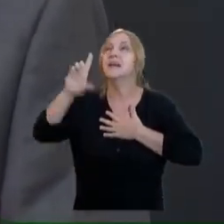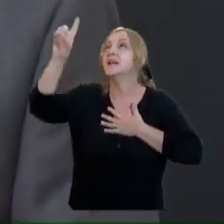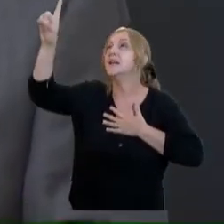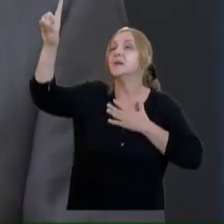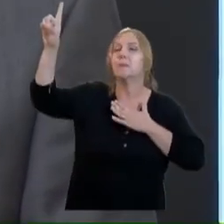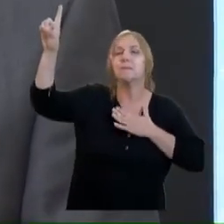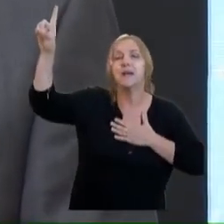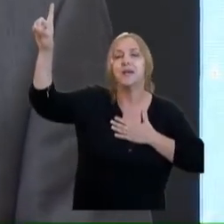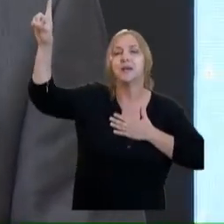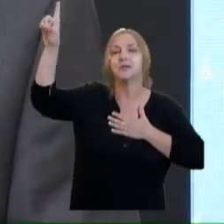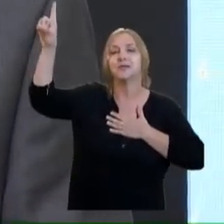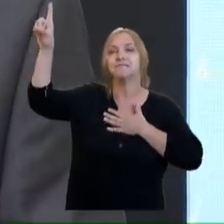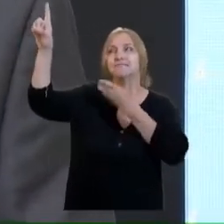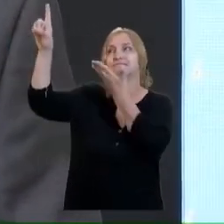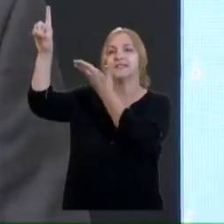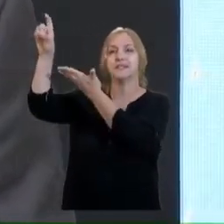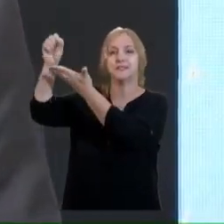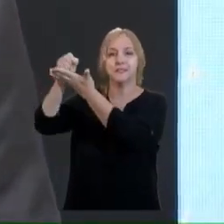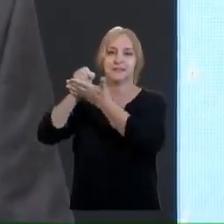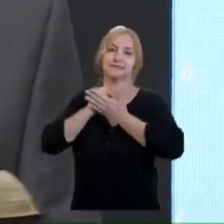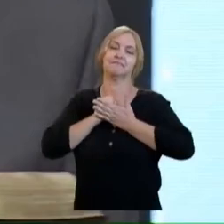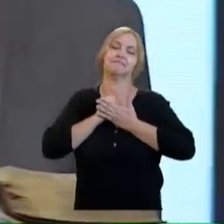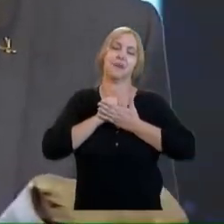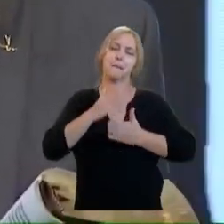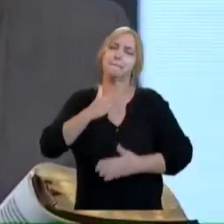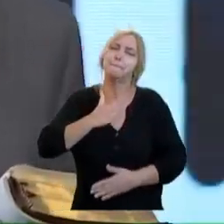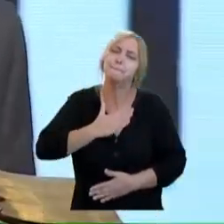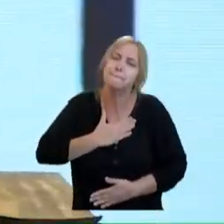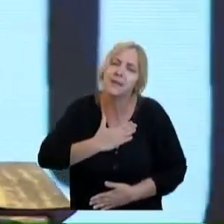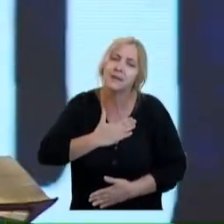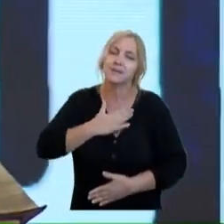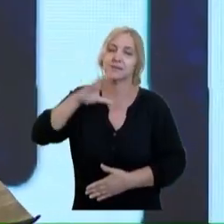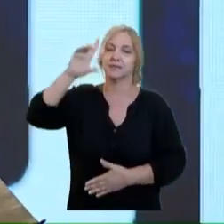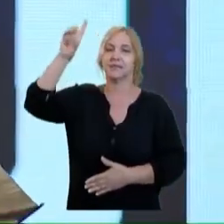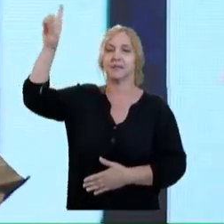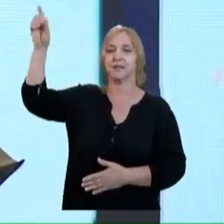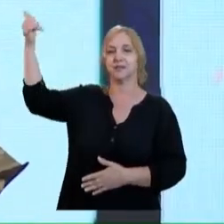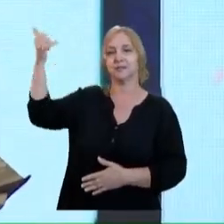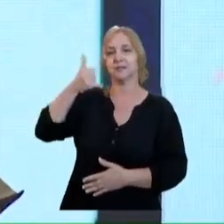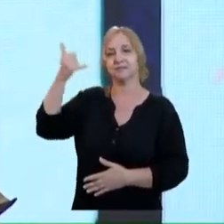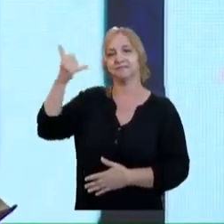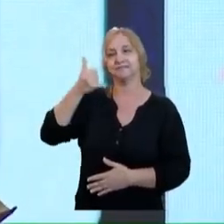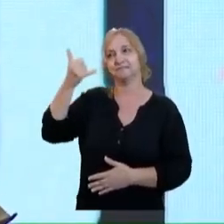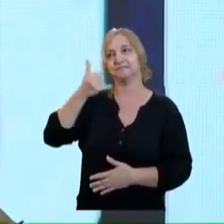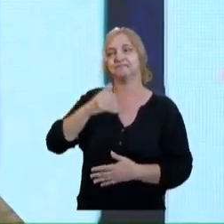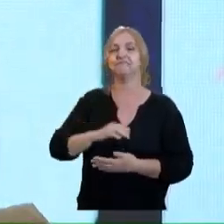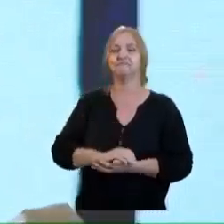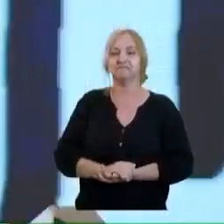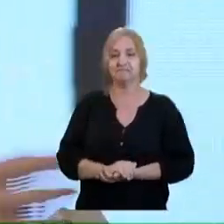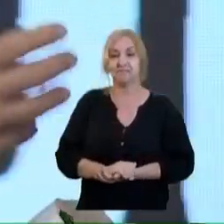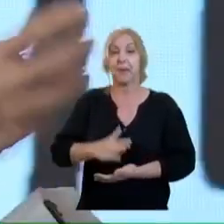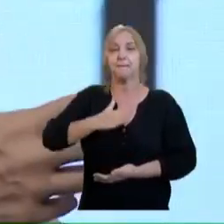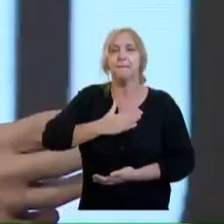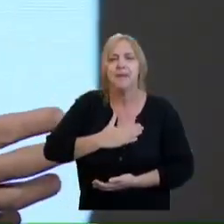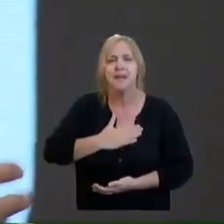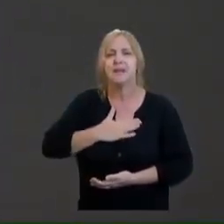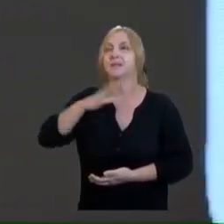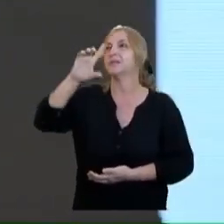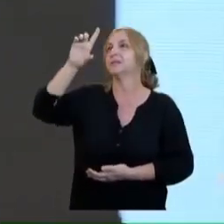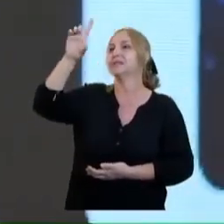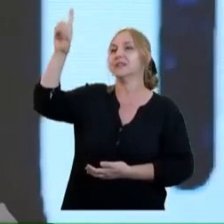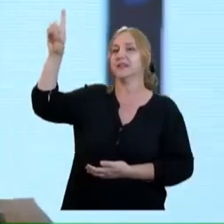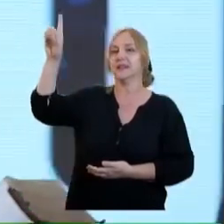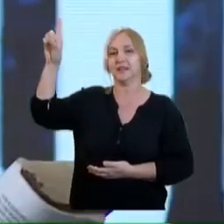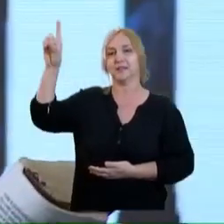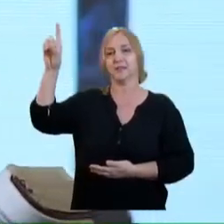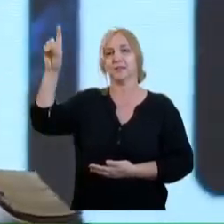me ajudando. O meu Deus falou comigo. O meu Deus